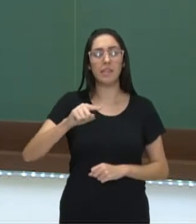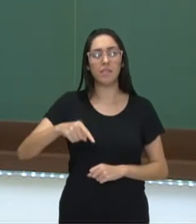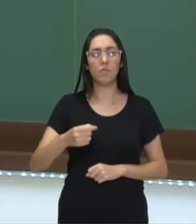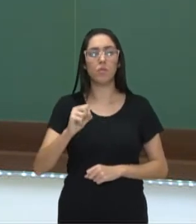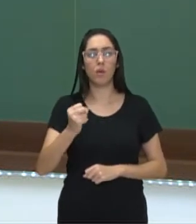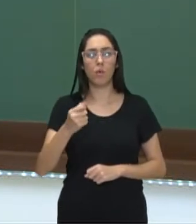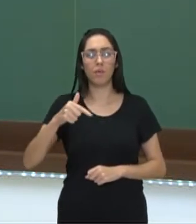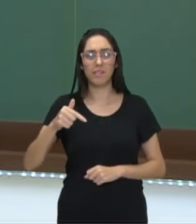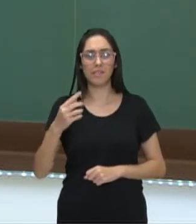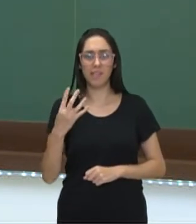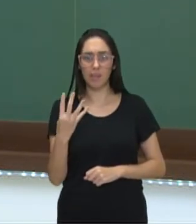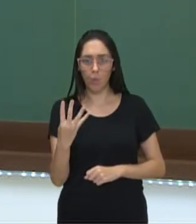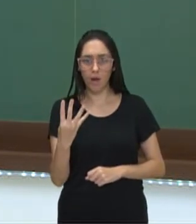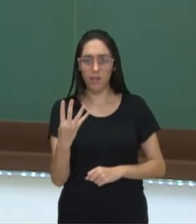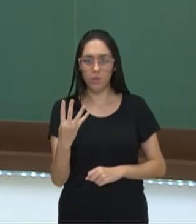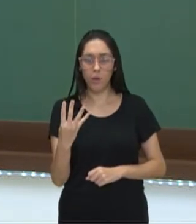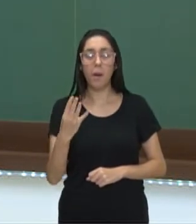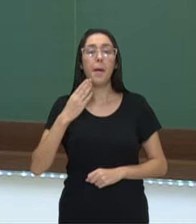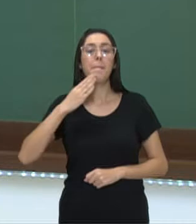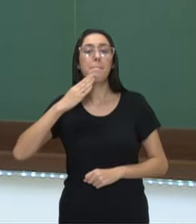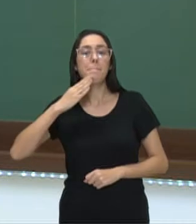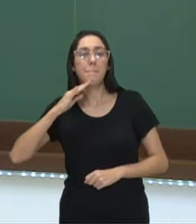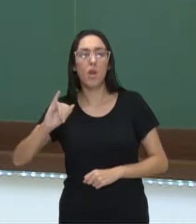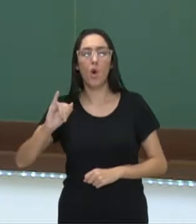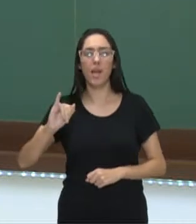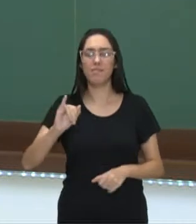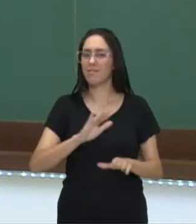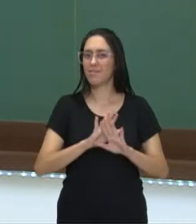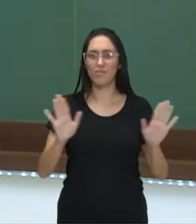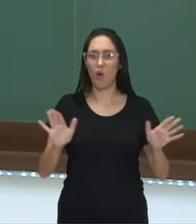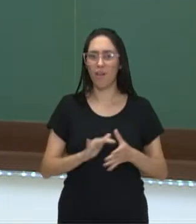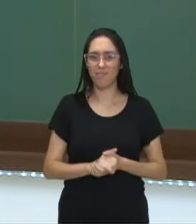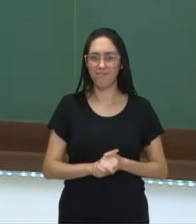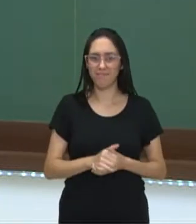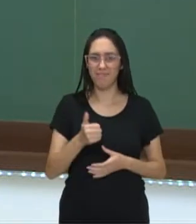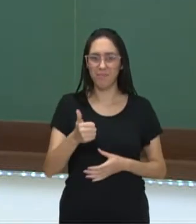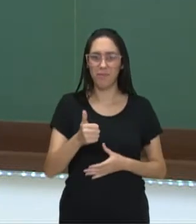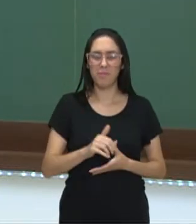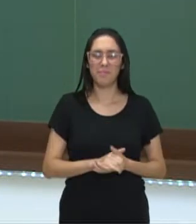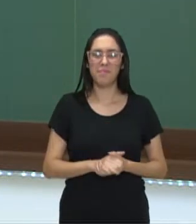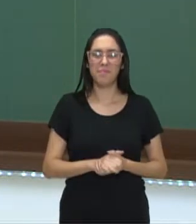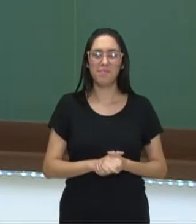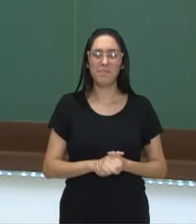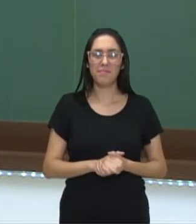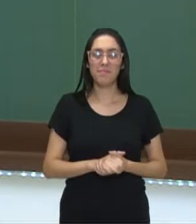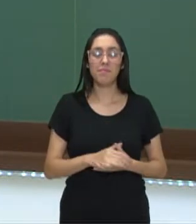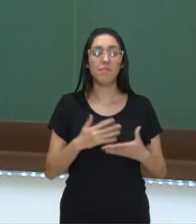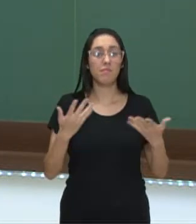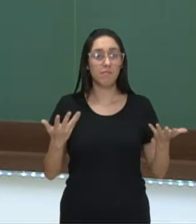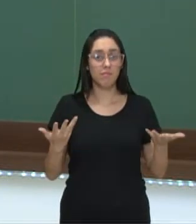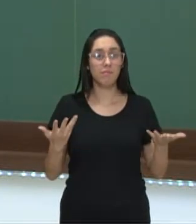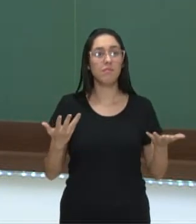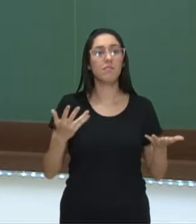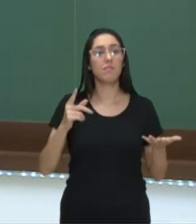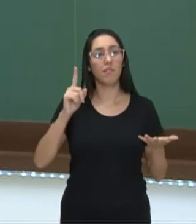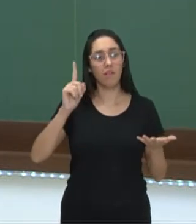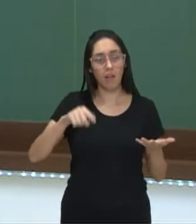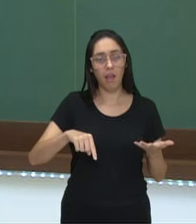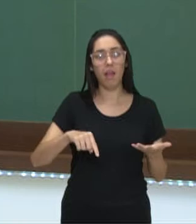7,874 e acrescenta a palavra bilhões. Ok? Aí a tua conta vai ser com esse número ali,